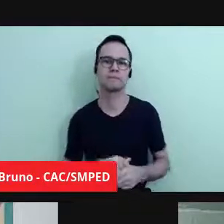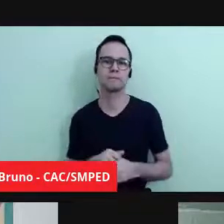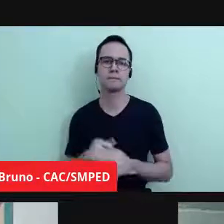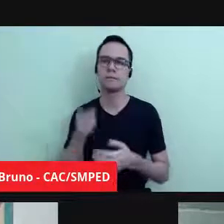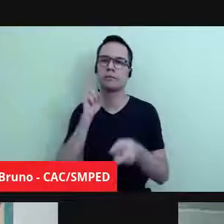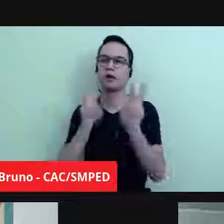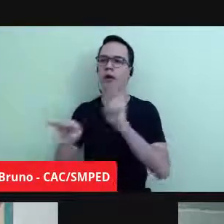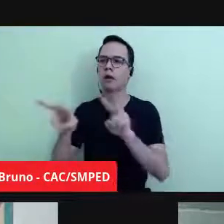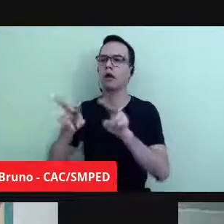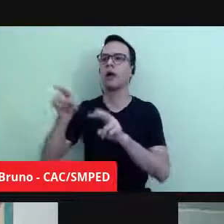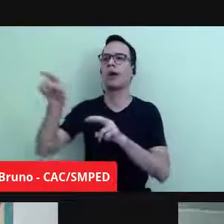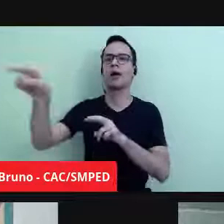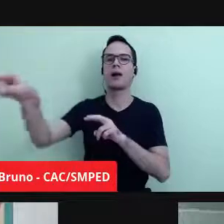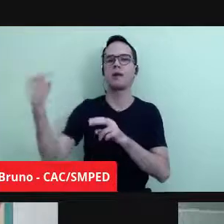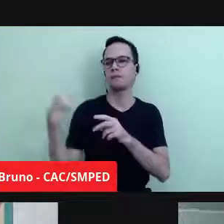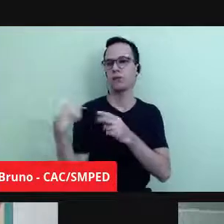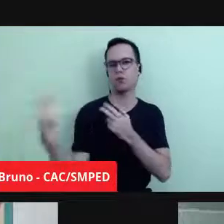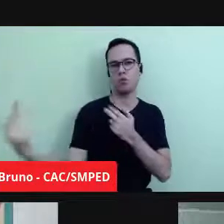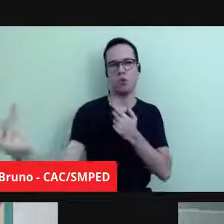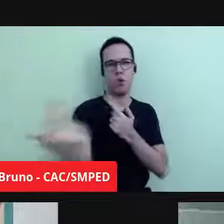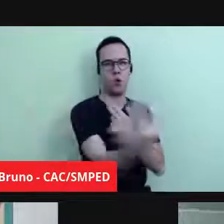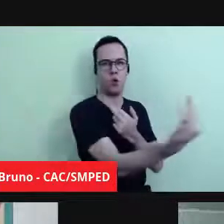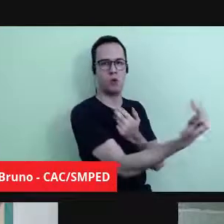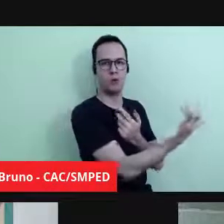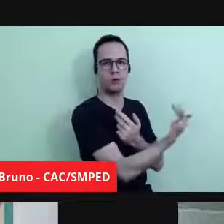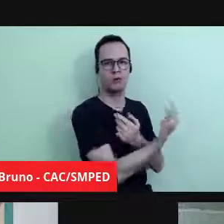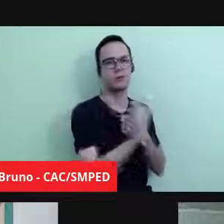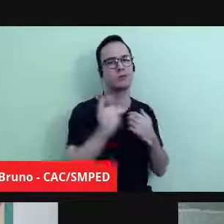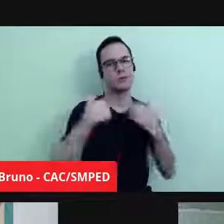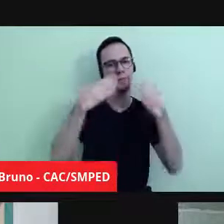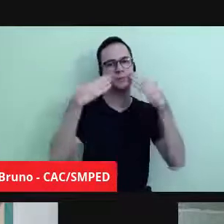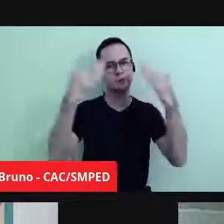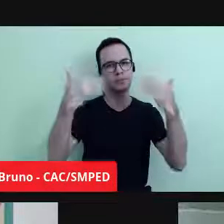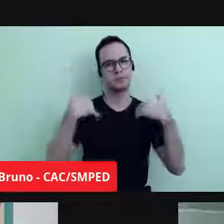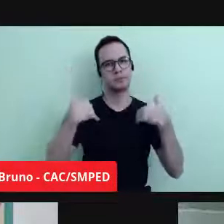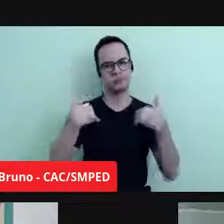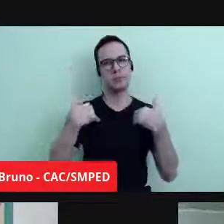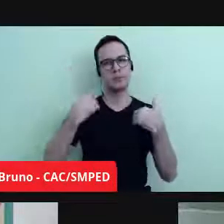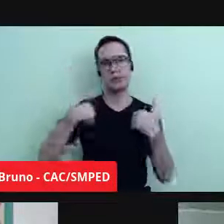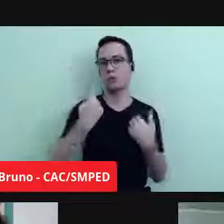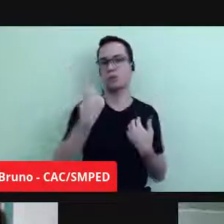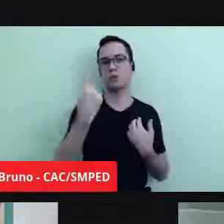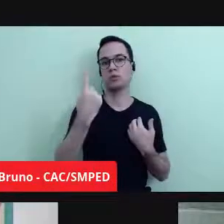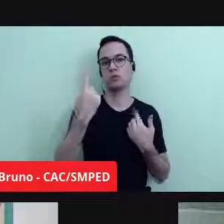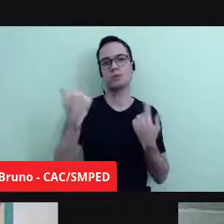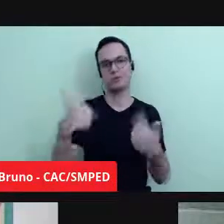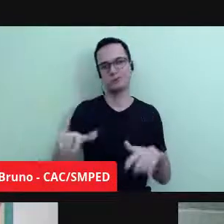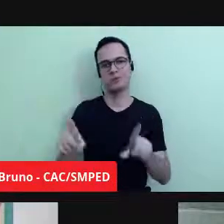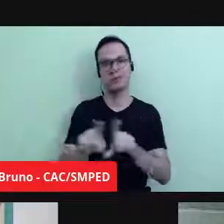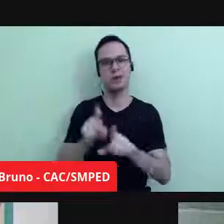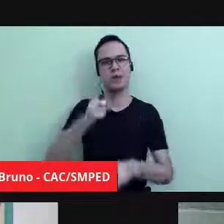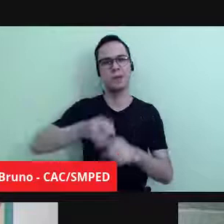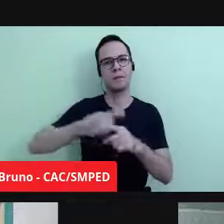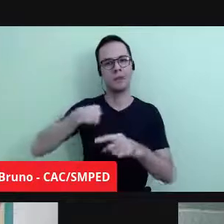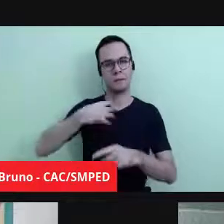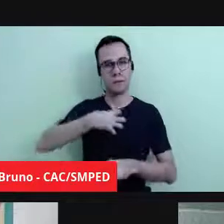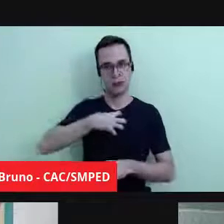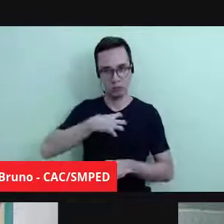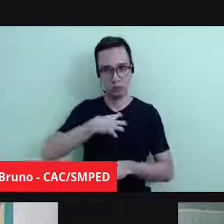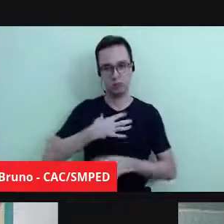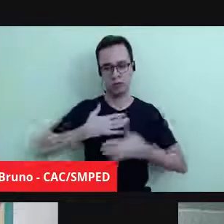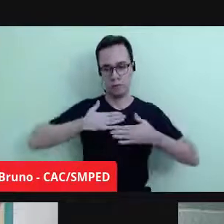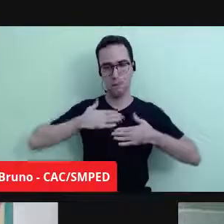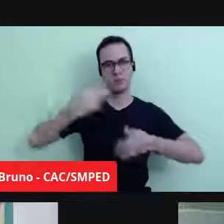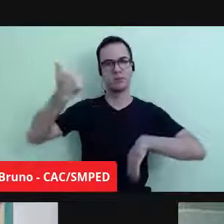olhar para o outro como meu igual e, sim, mostrar que eu sou só mais um nesse conteúdo, porque a minha forma de ser, o meu lugar